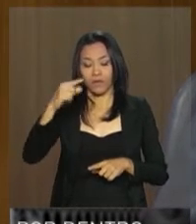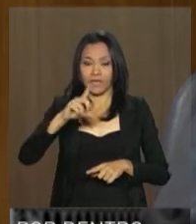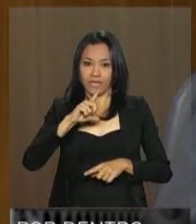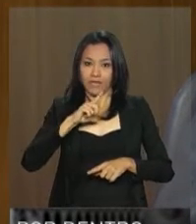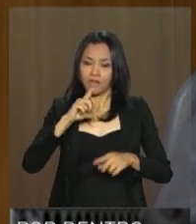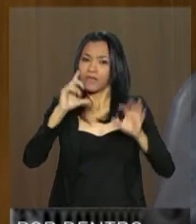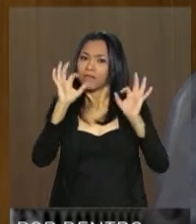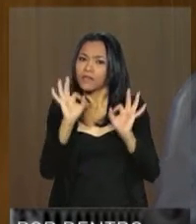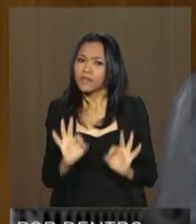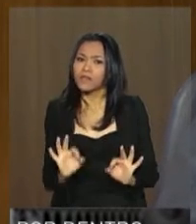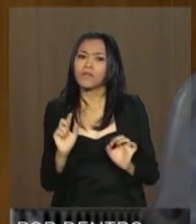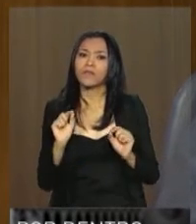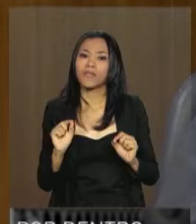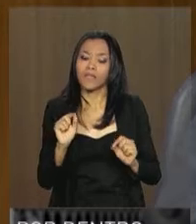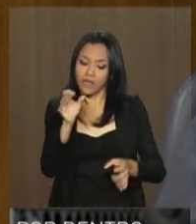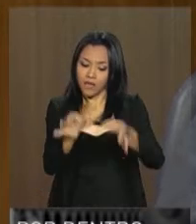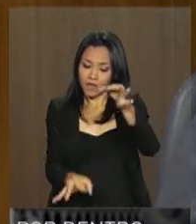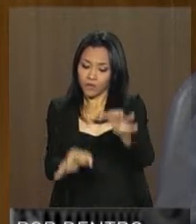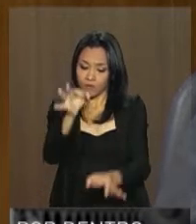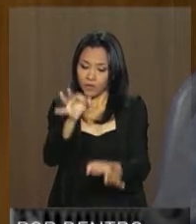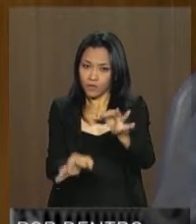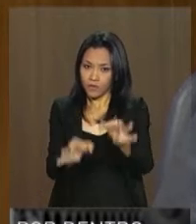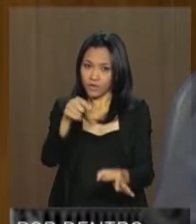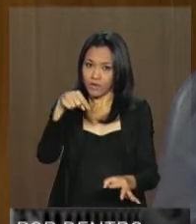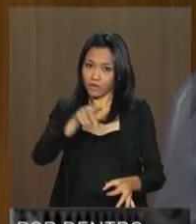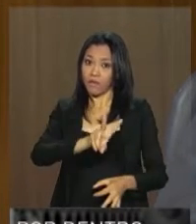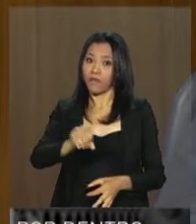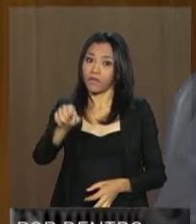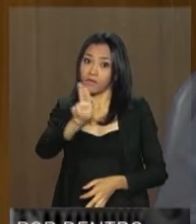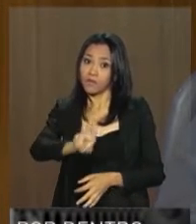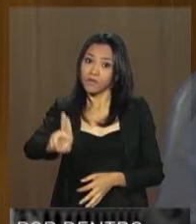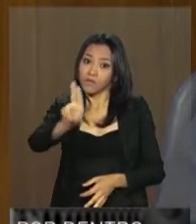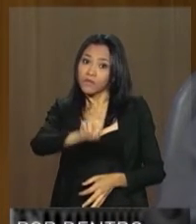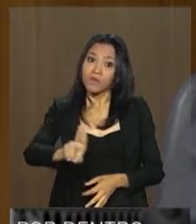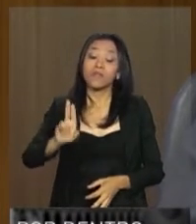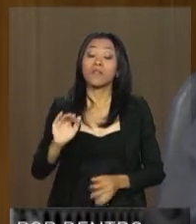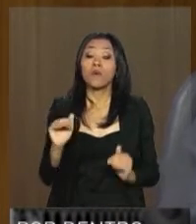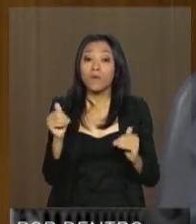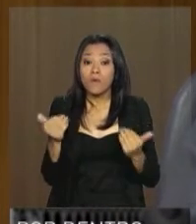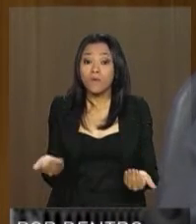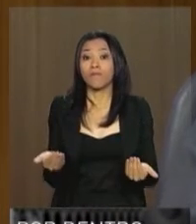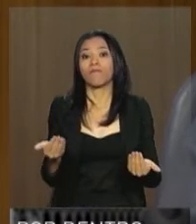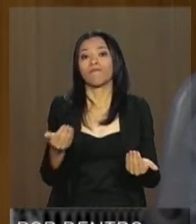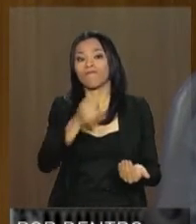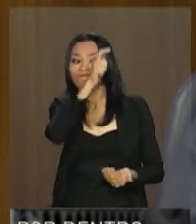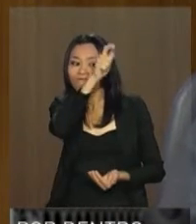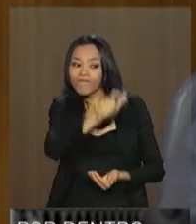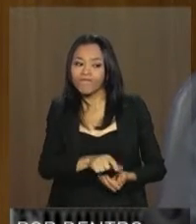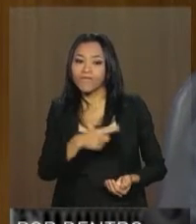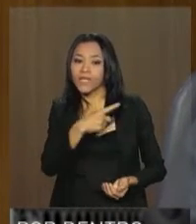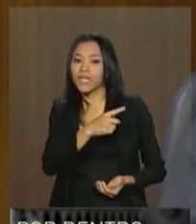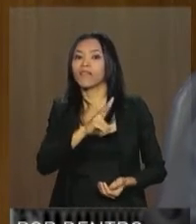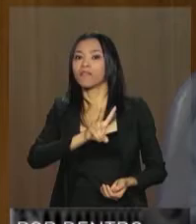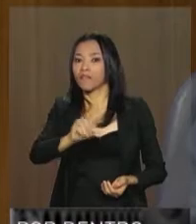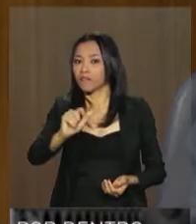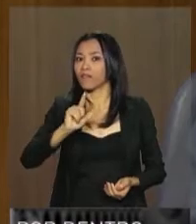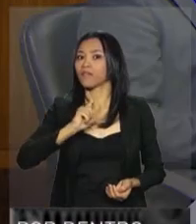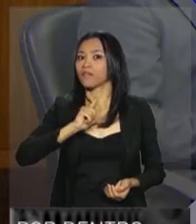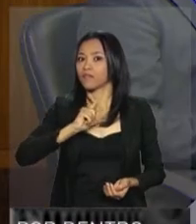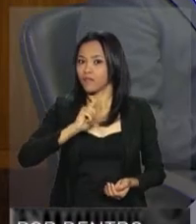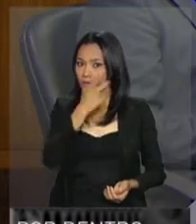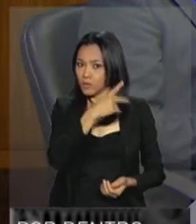que a justiça será utilizada quando de fato o trabalhador terá os seus seus